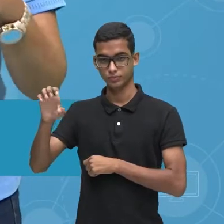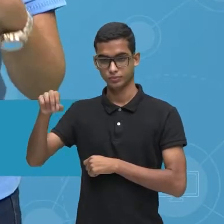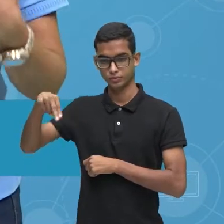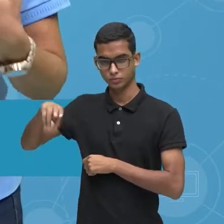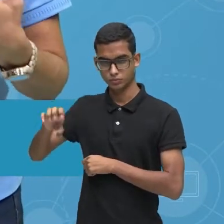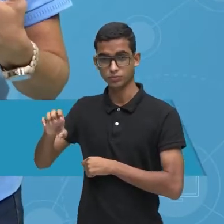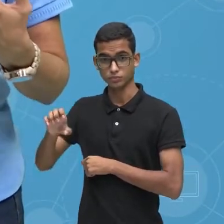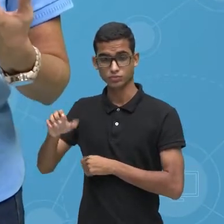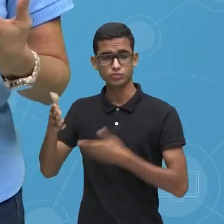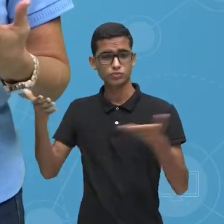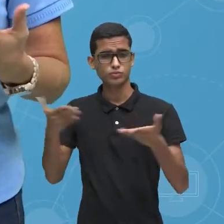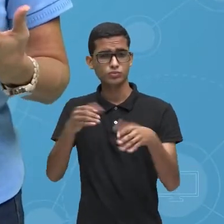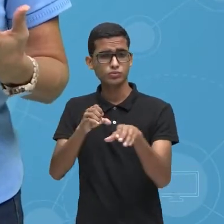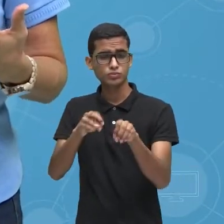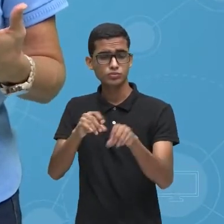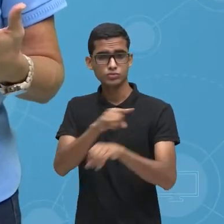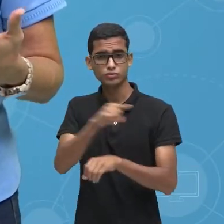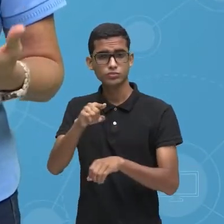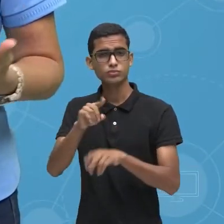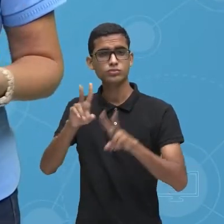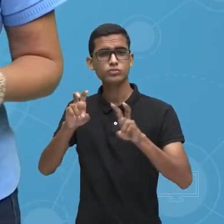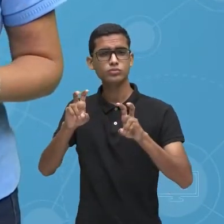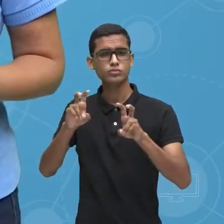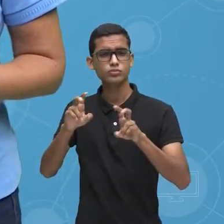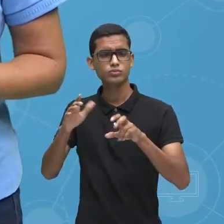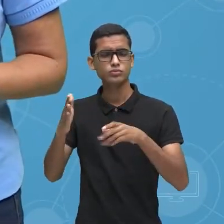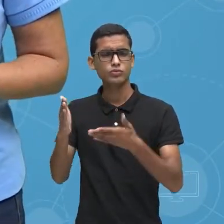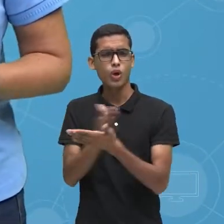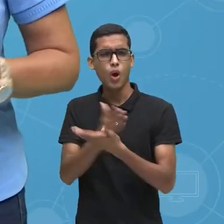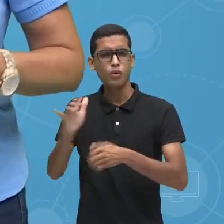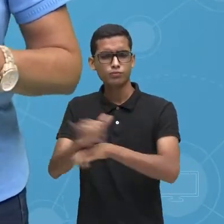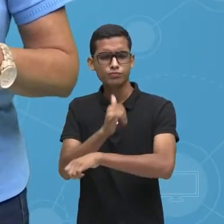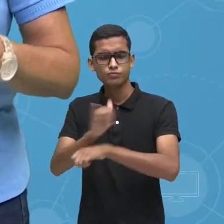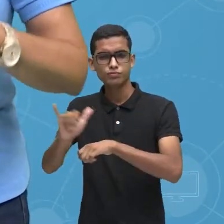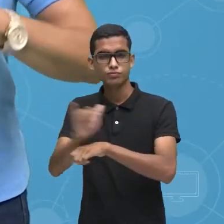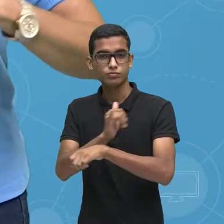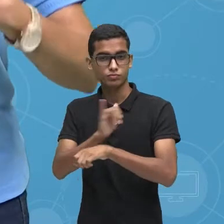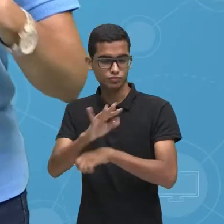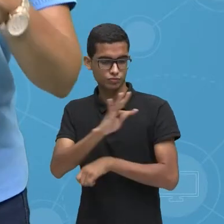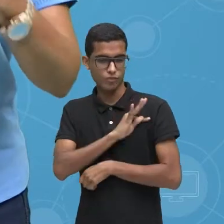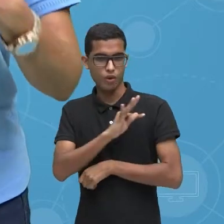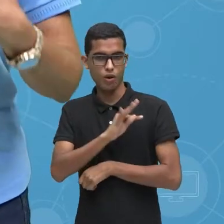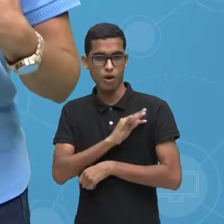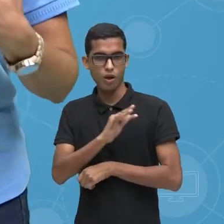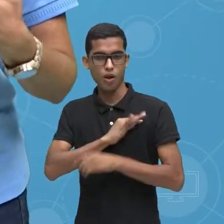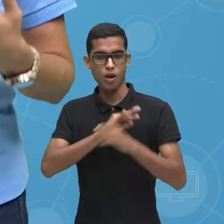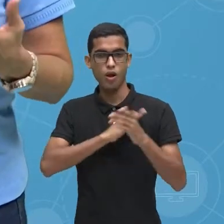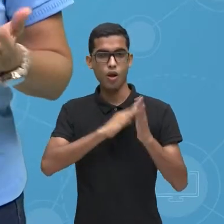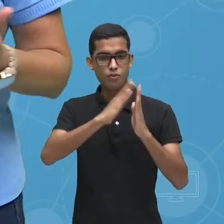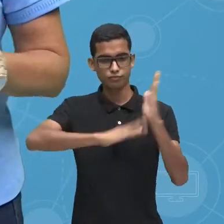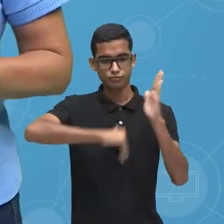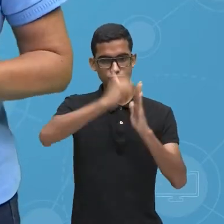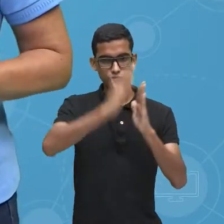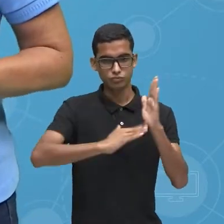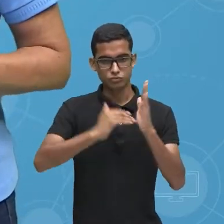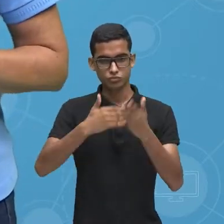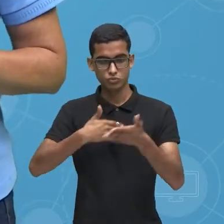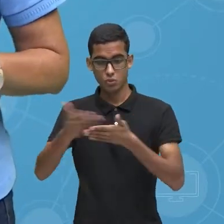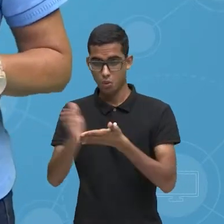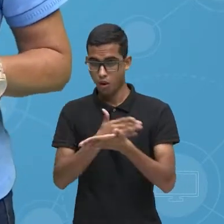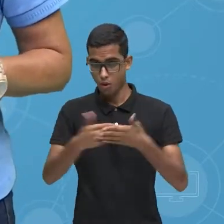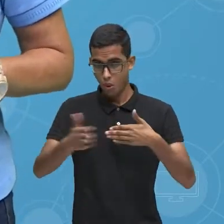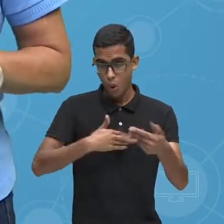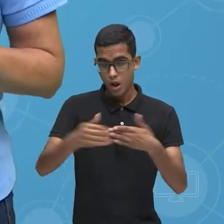sobre algumas técnicas de pintura. Então fiquem atentos, qualquer dúvida é só perguntar e eu conto